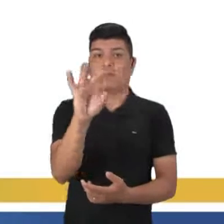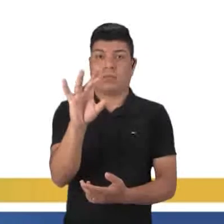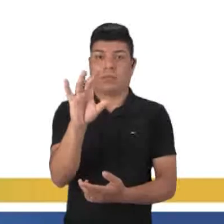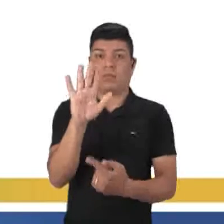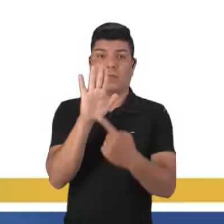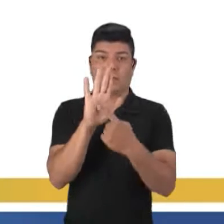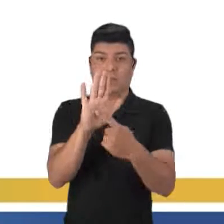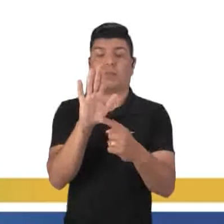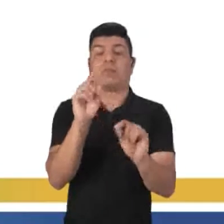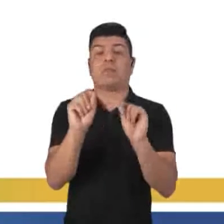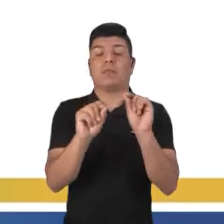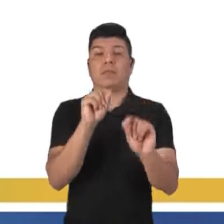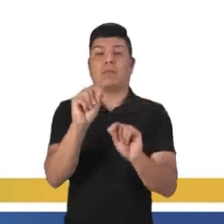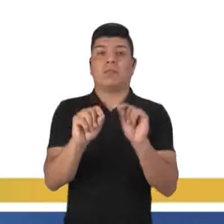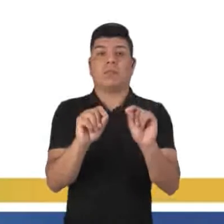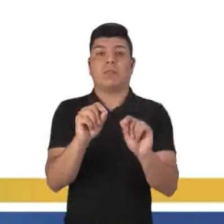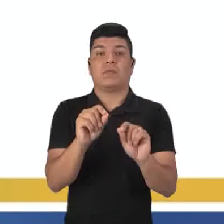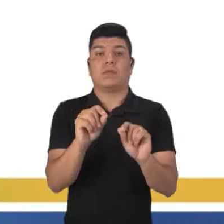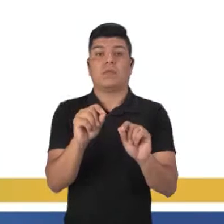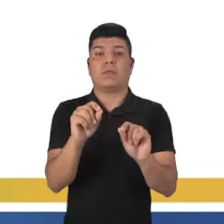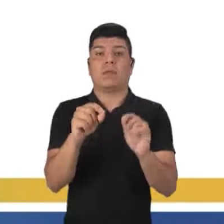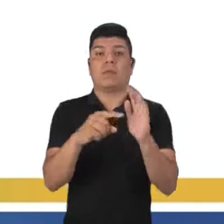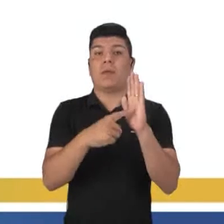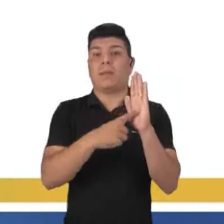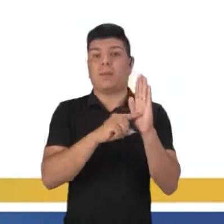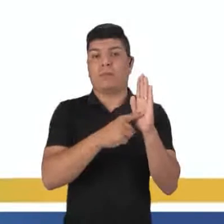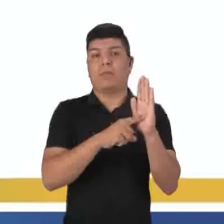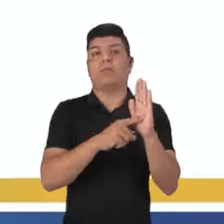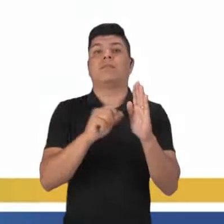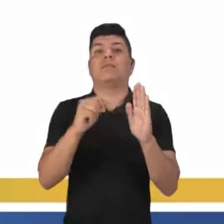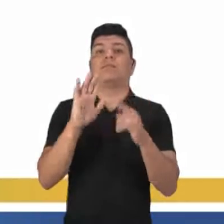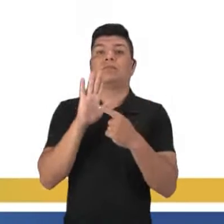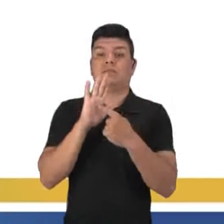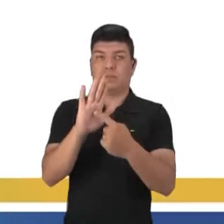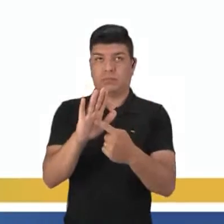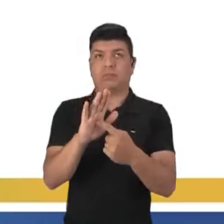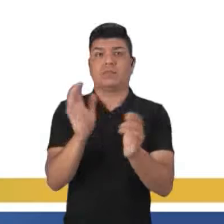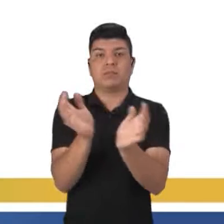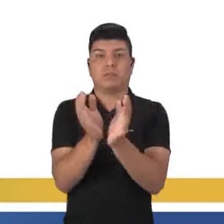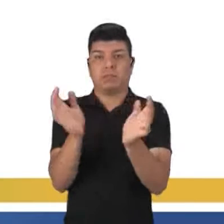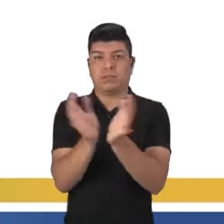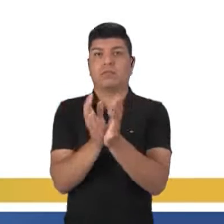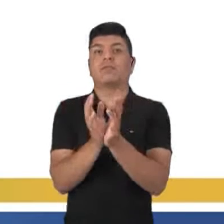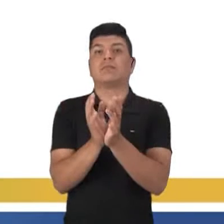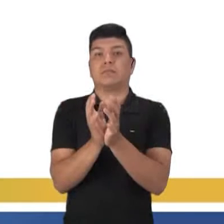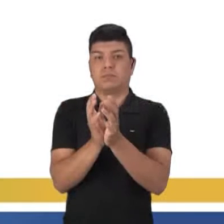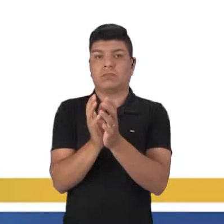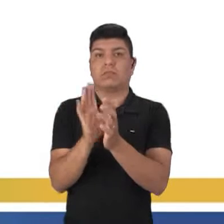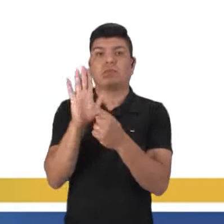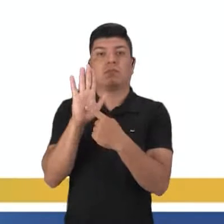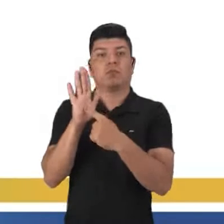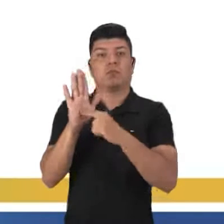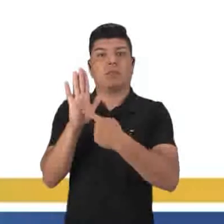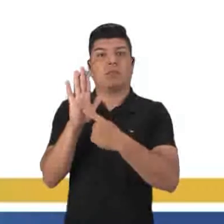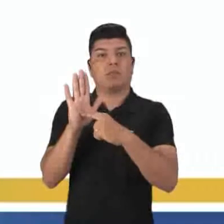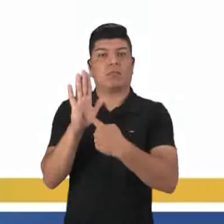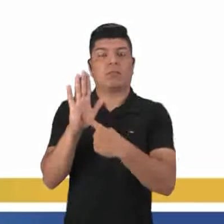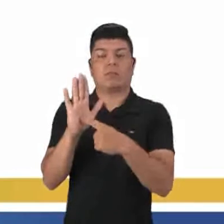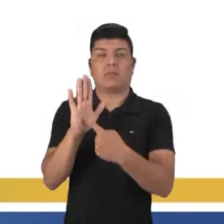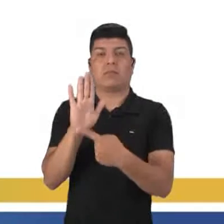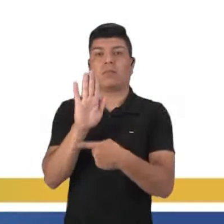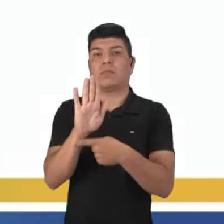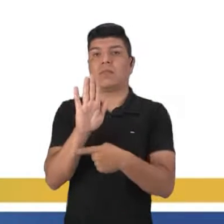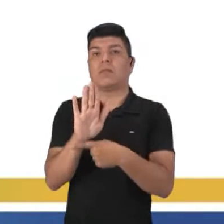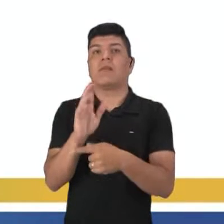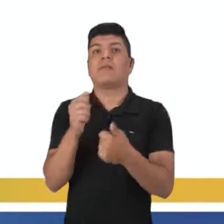espaço amostral é chamado aí, então, de ponto amostral. E o conjunto formado por esses pontos amostrais que